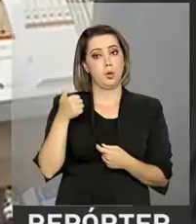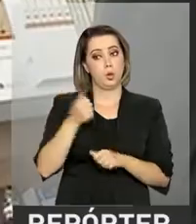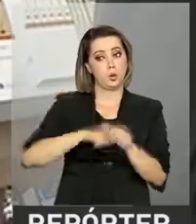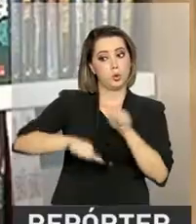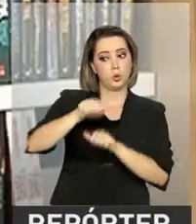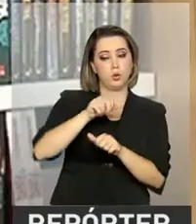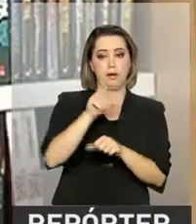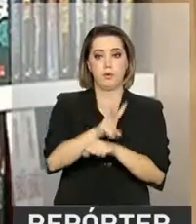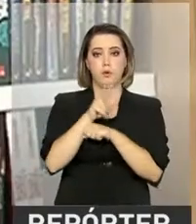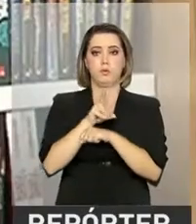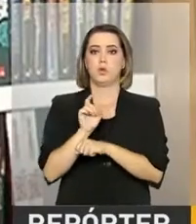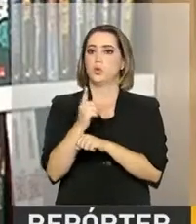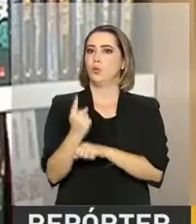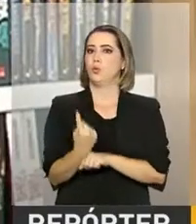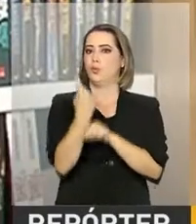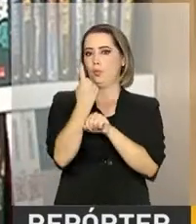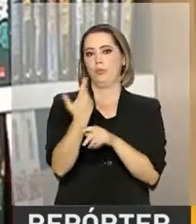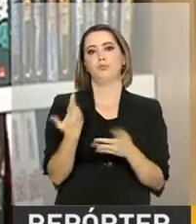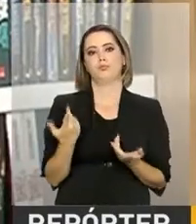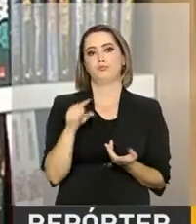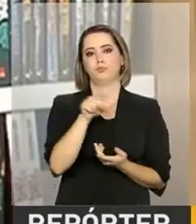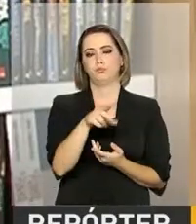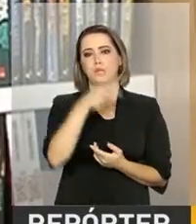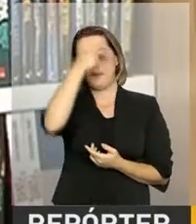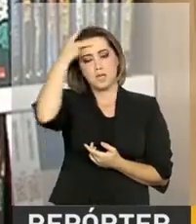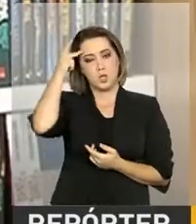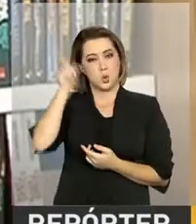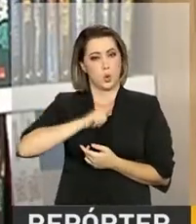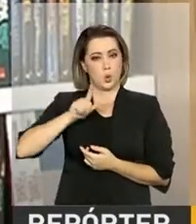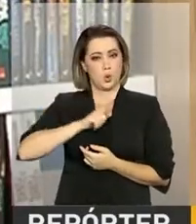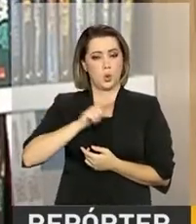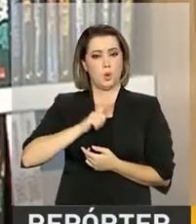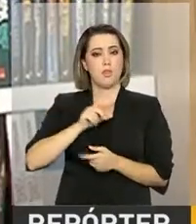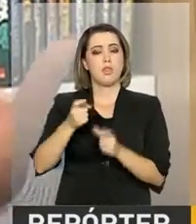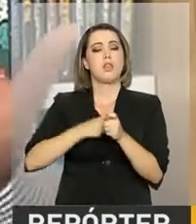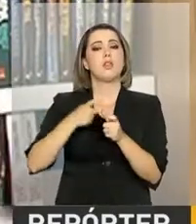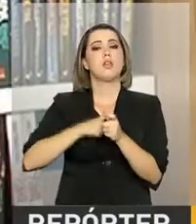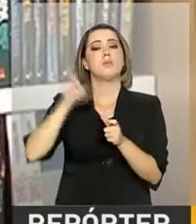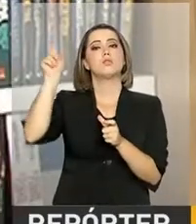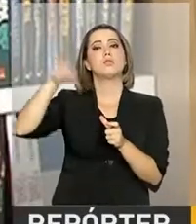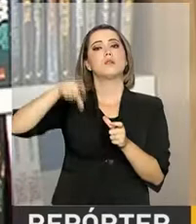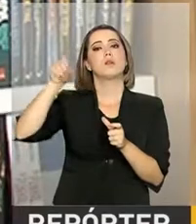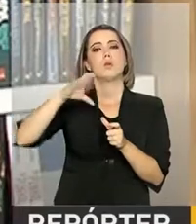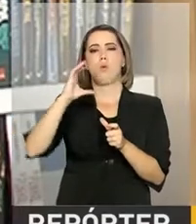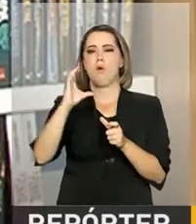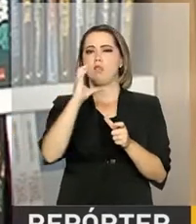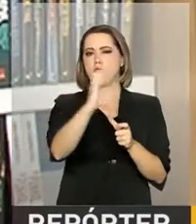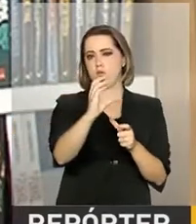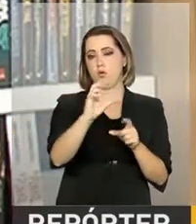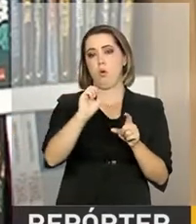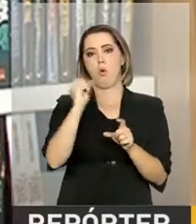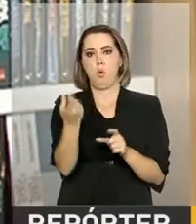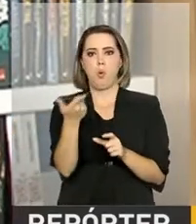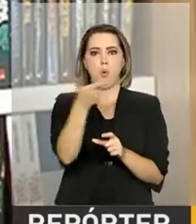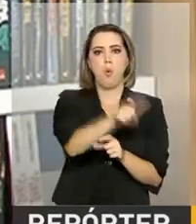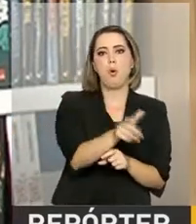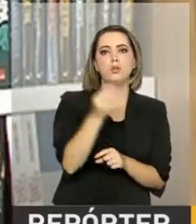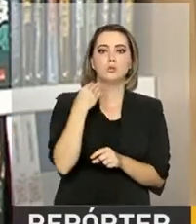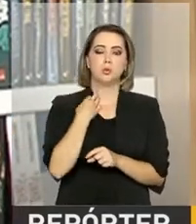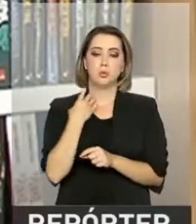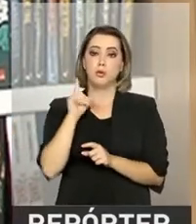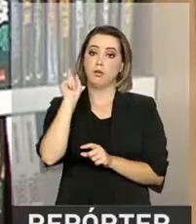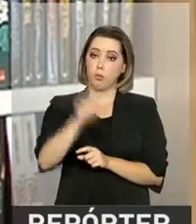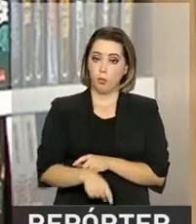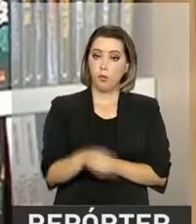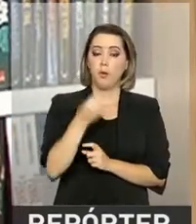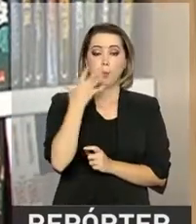um caso. Admita que esse contribuinte tenha uma dívida com um cartão de crédito ou com uma outra instituição financeira. É bem interessante que